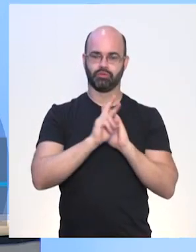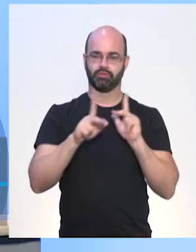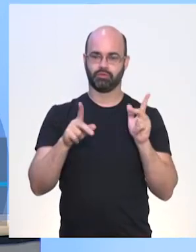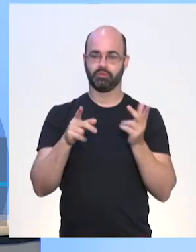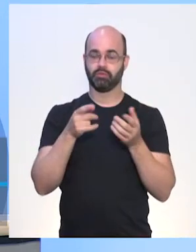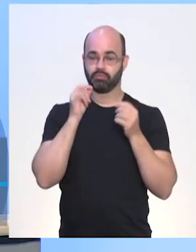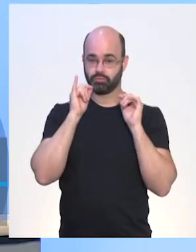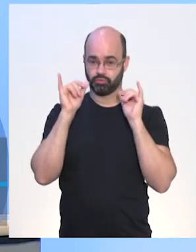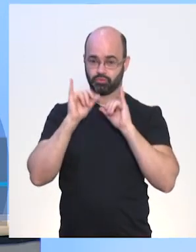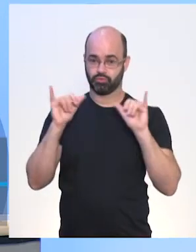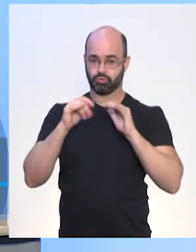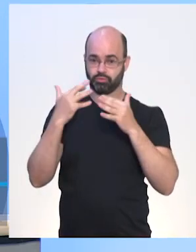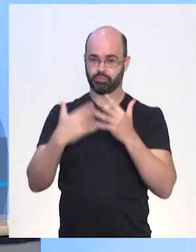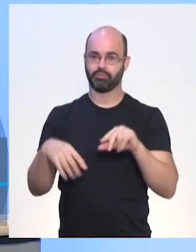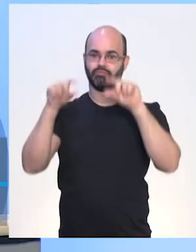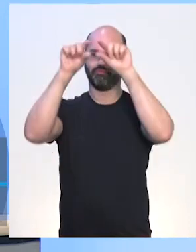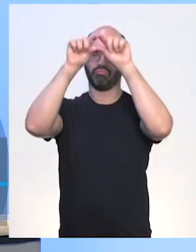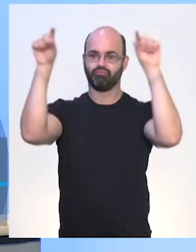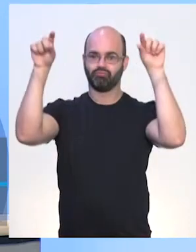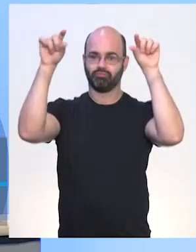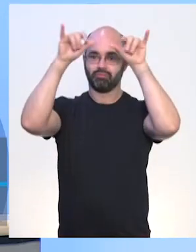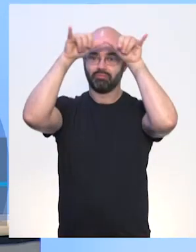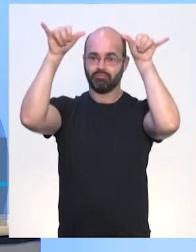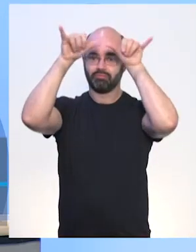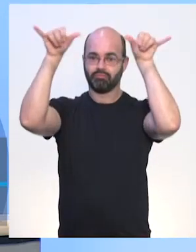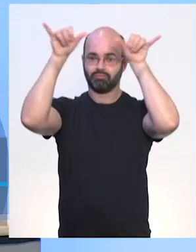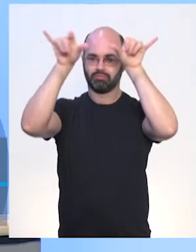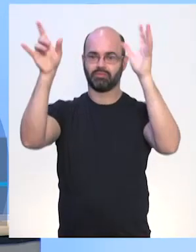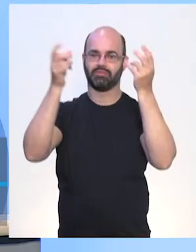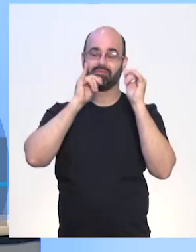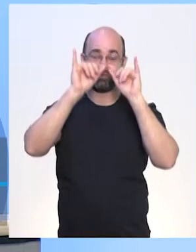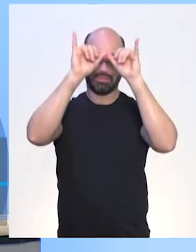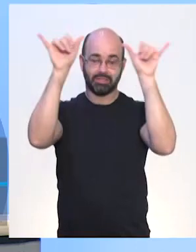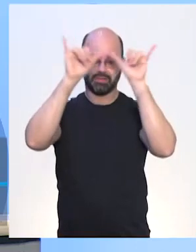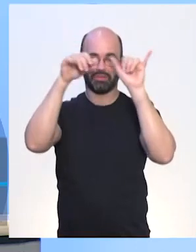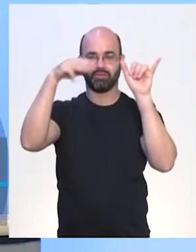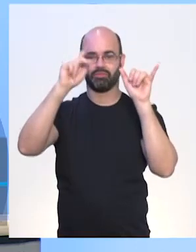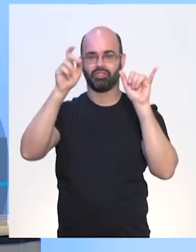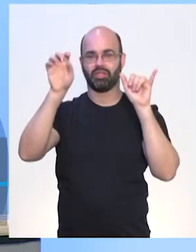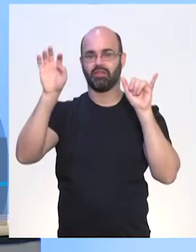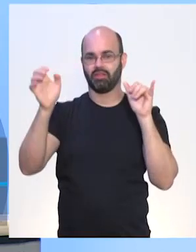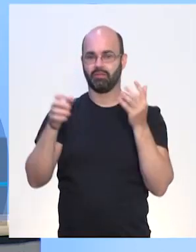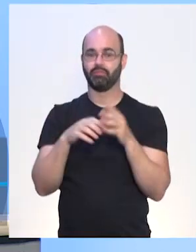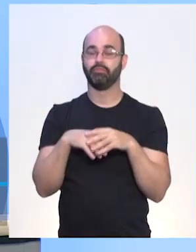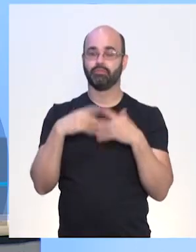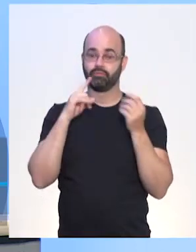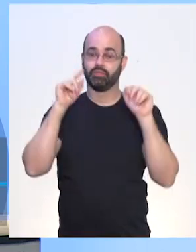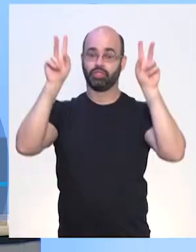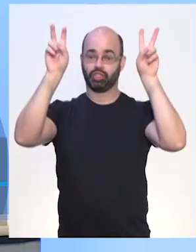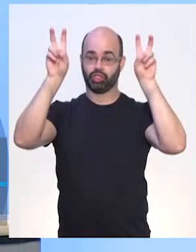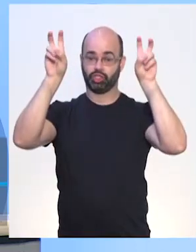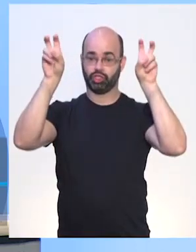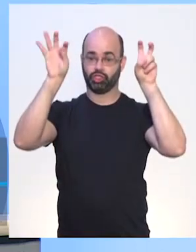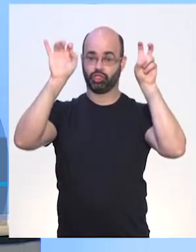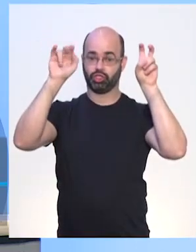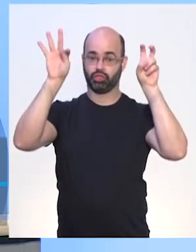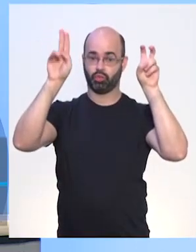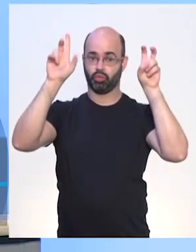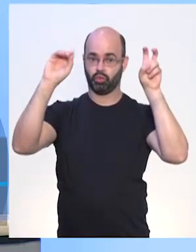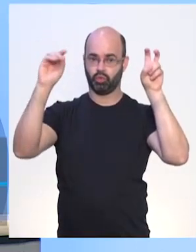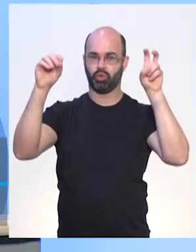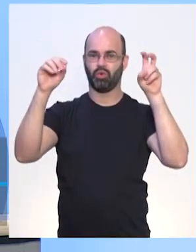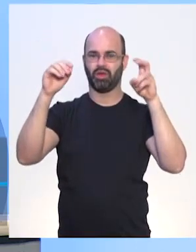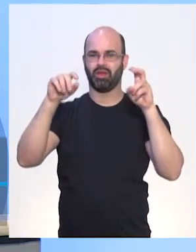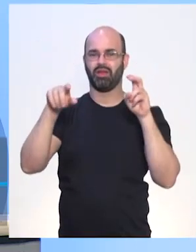traz ainda que a gente tem aqui explosão no Líbano e depois nós temos incidente deixou a gente tem então o título que a explosão do